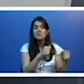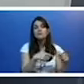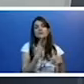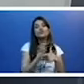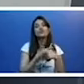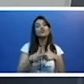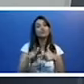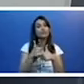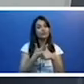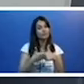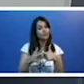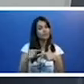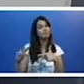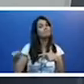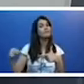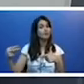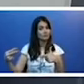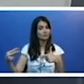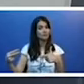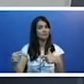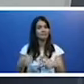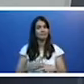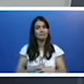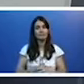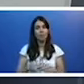faz operação inversa.